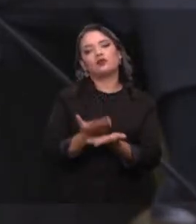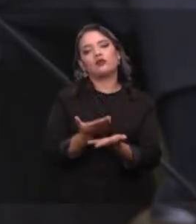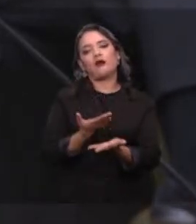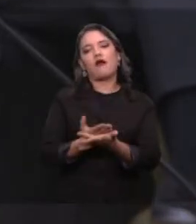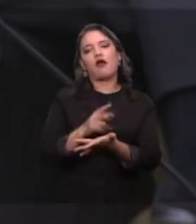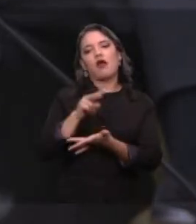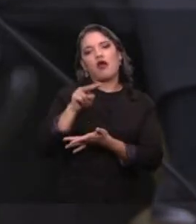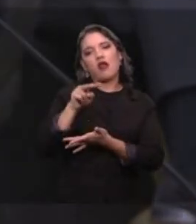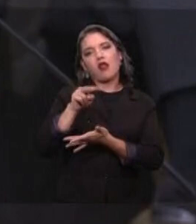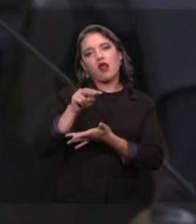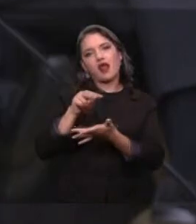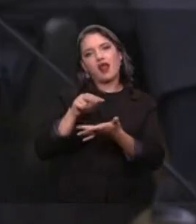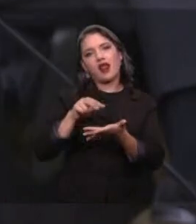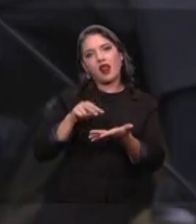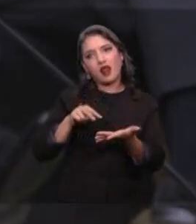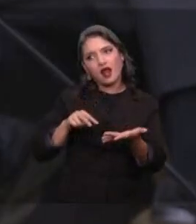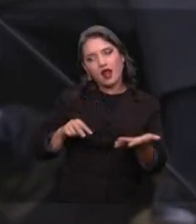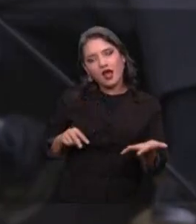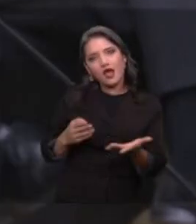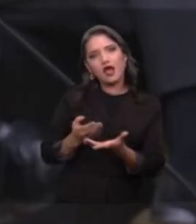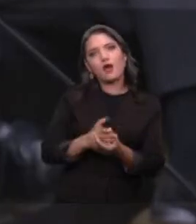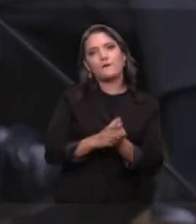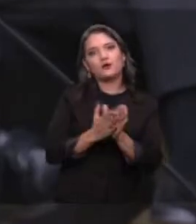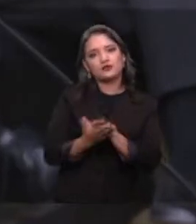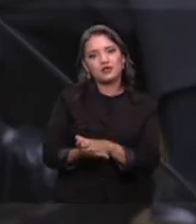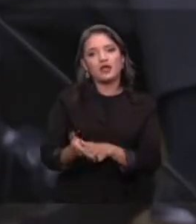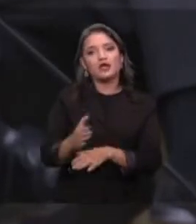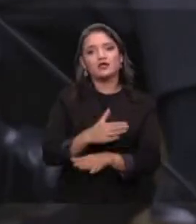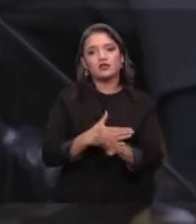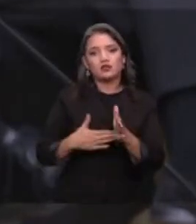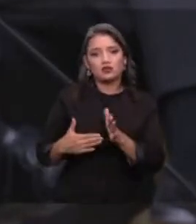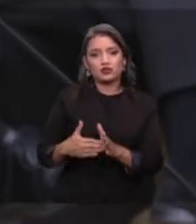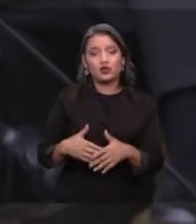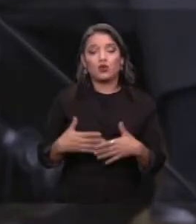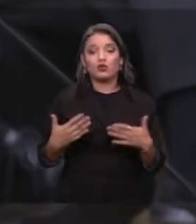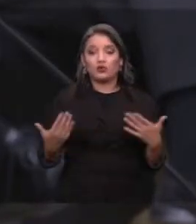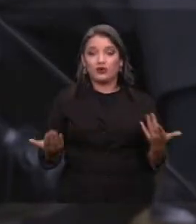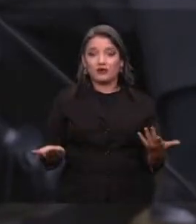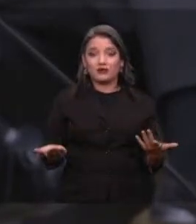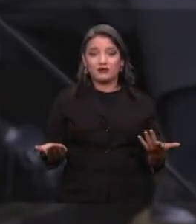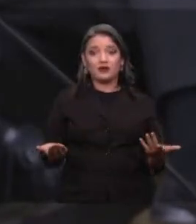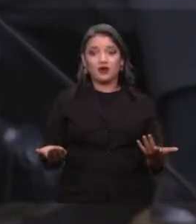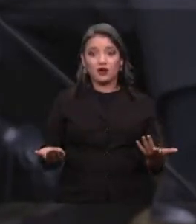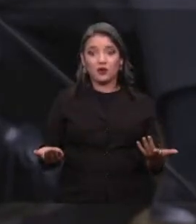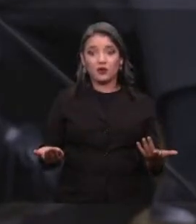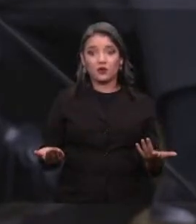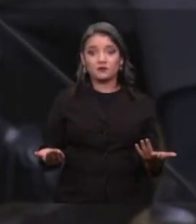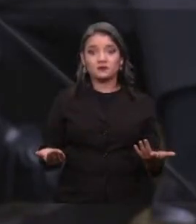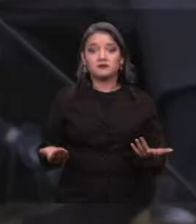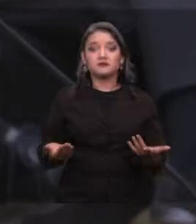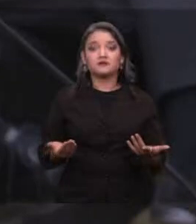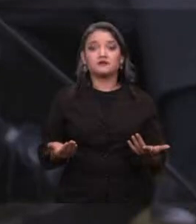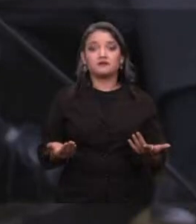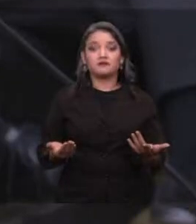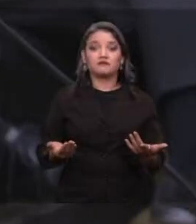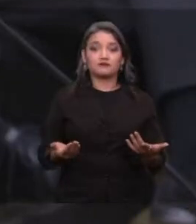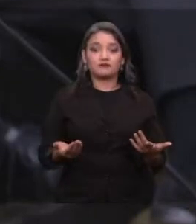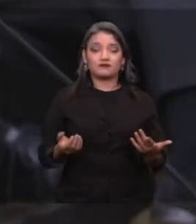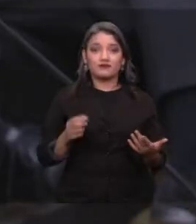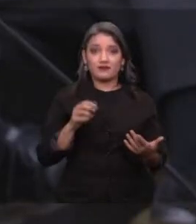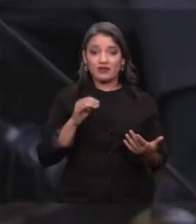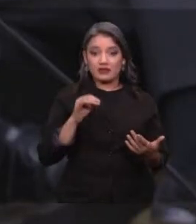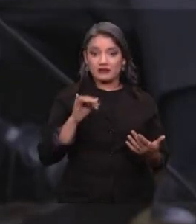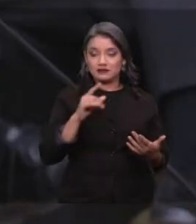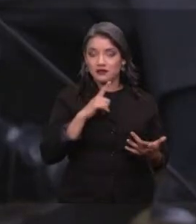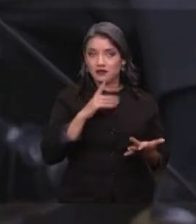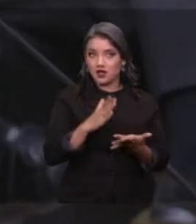de modo mais detido aquilo que foi produzido, e isto, somada à necessidade eventual de rodízio em